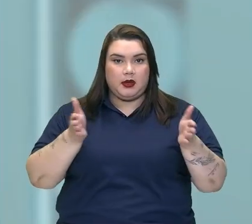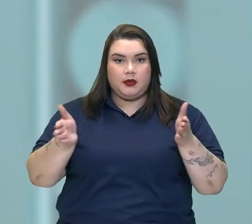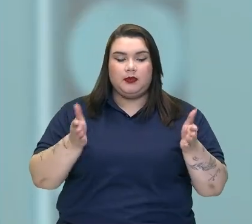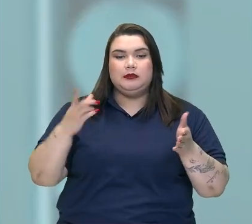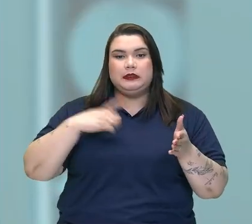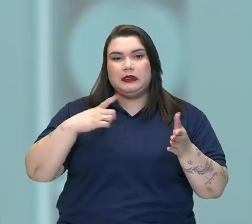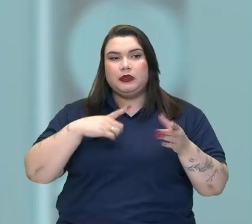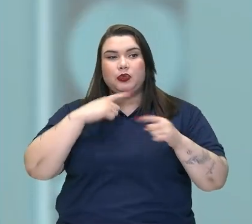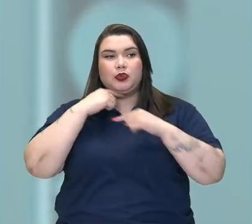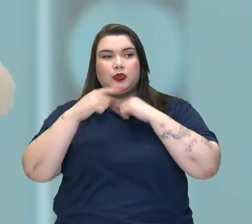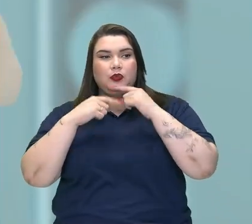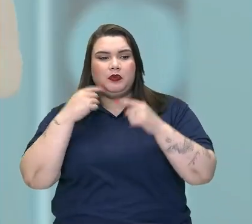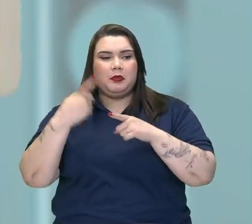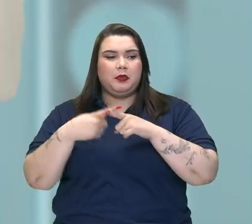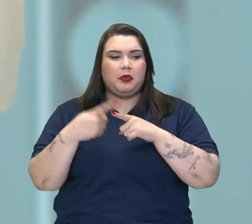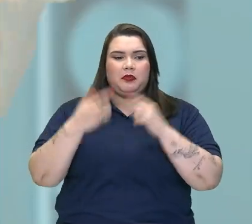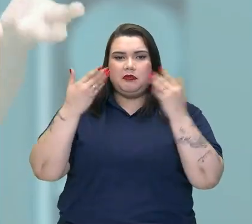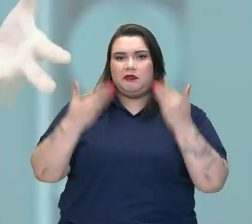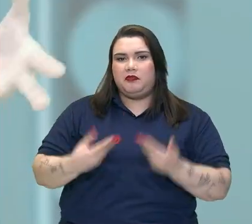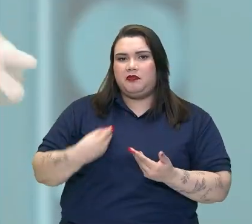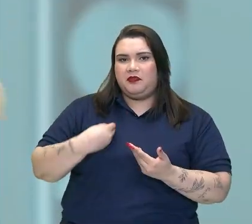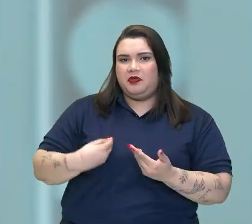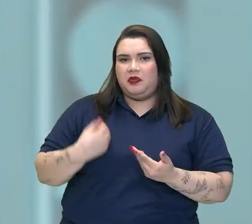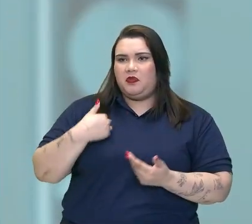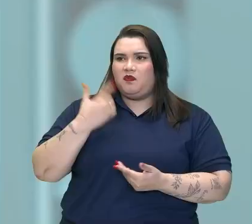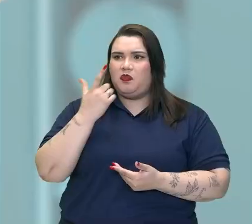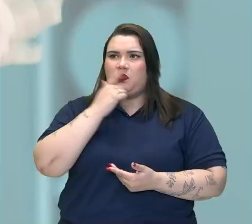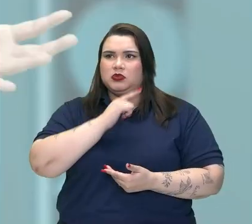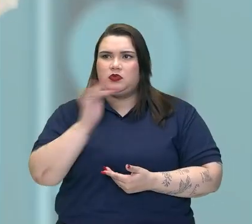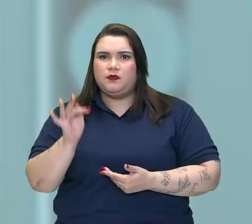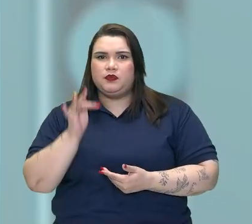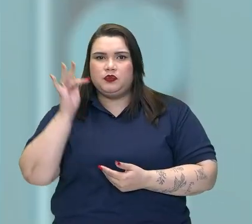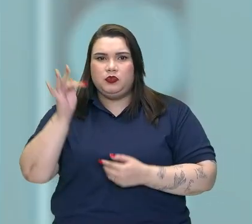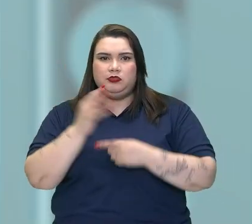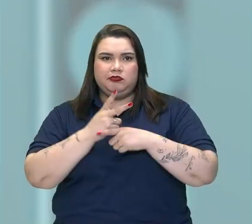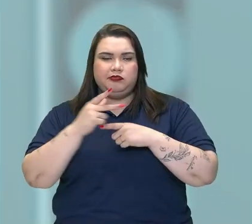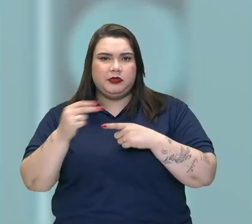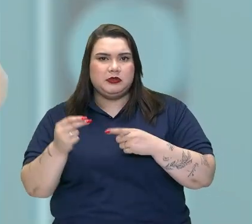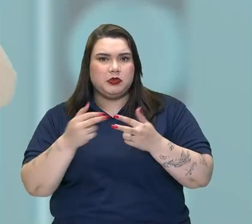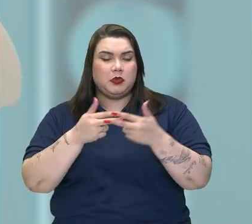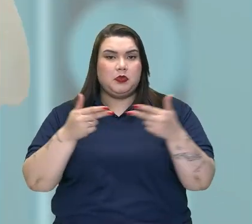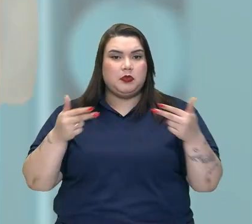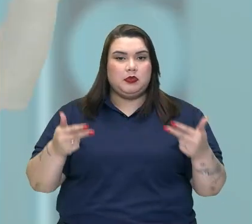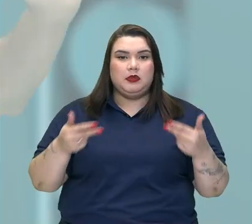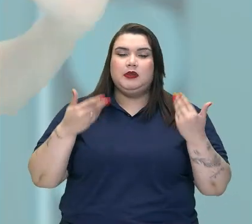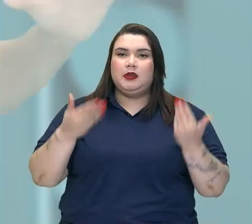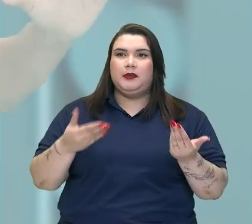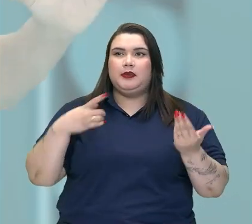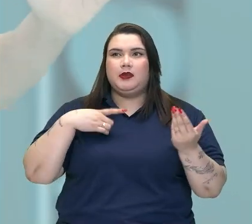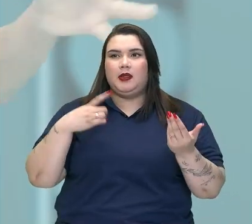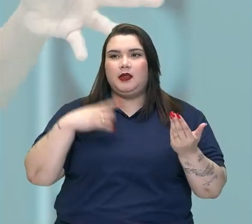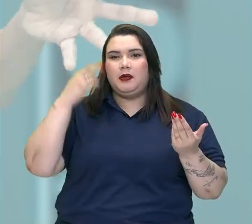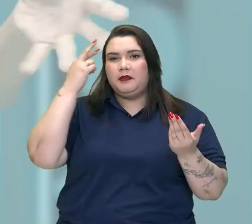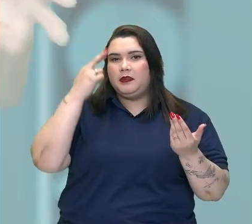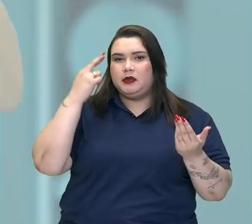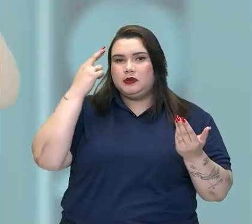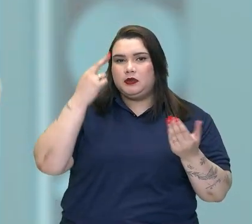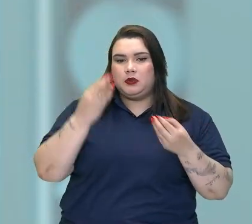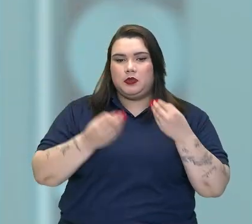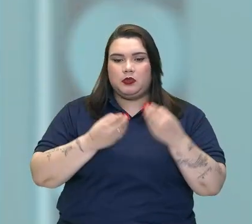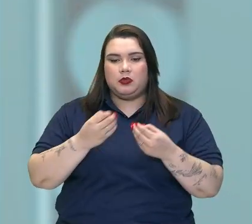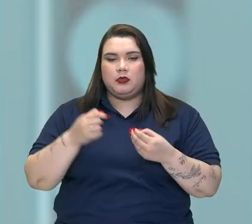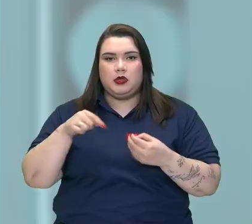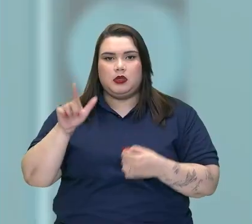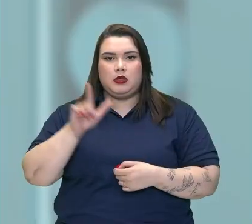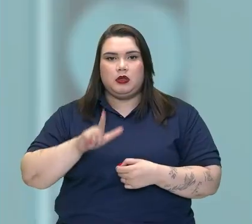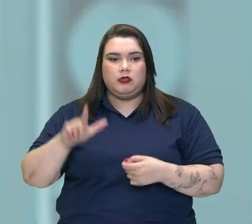incerteza. Afinal, por que estou aqui? Será que eu vou conquistar tal coisa? Então, existe ainda uma relação, se a gente pensar dessa literatura pós-moderna